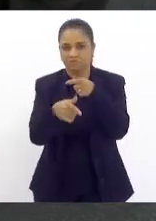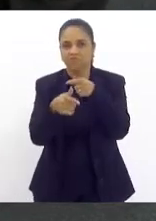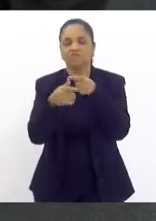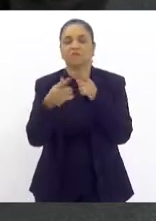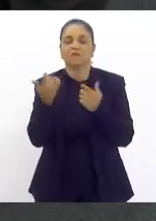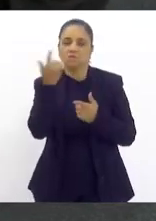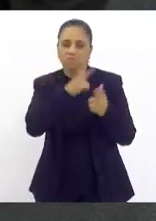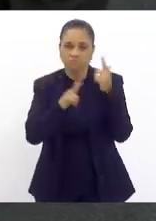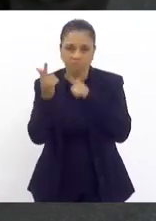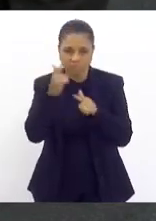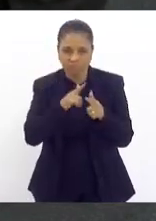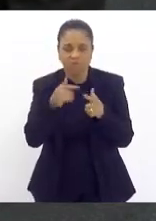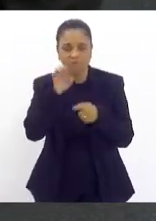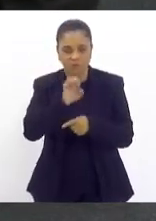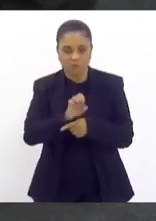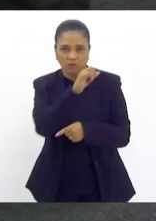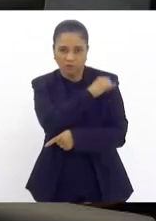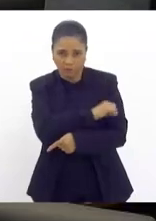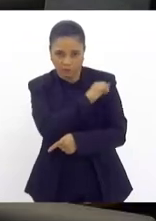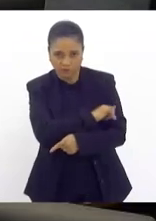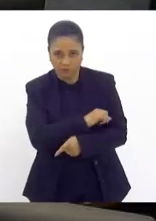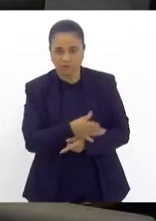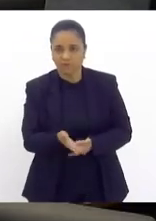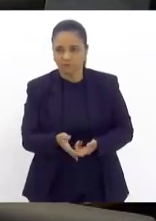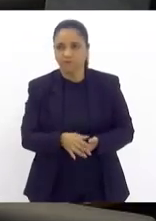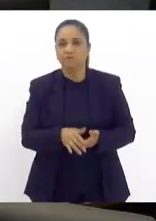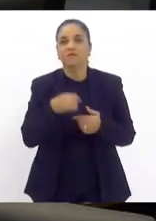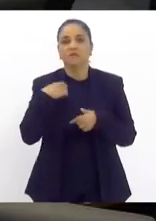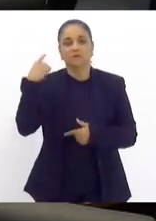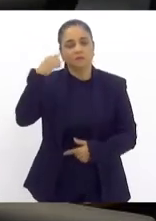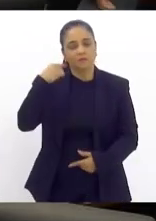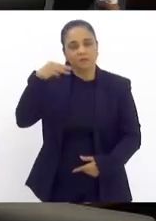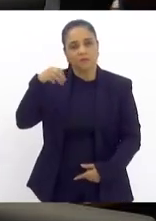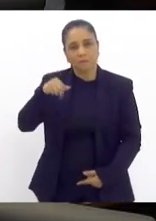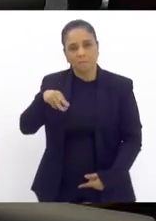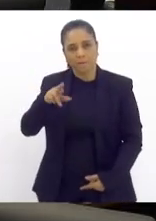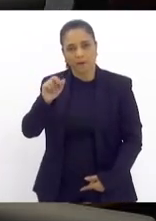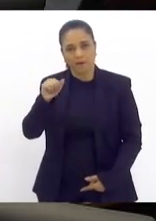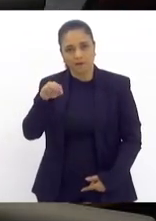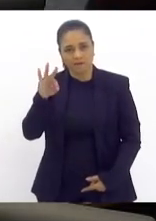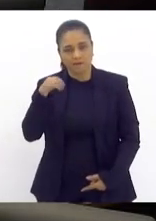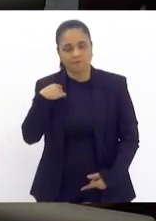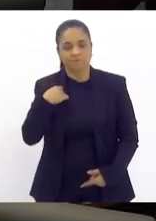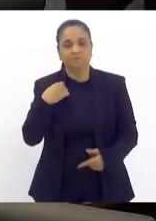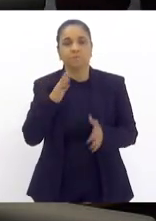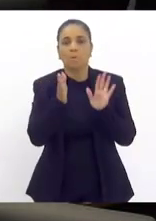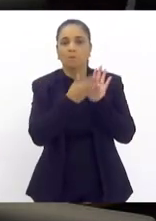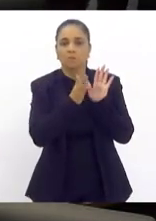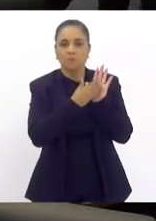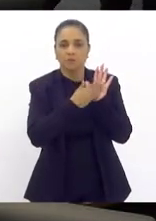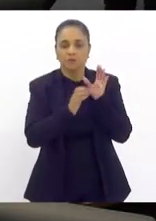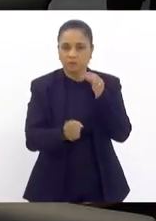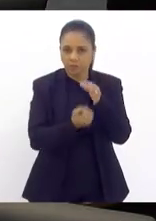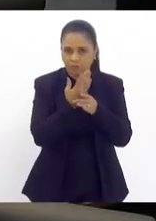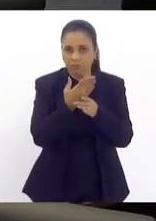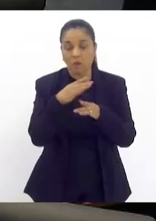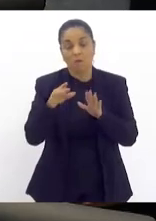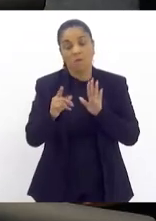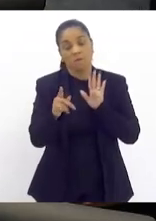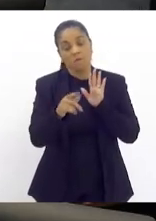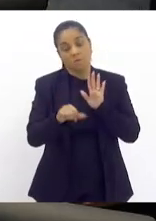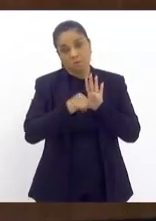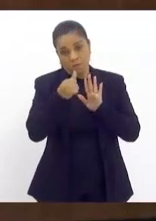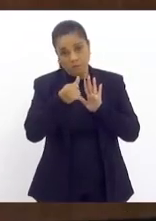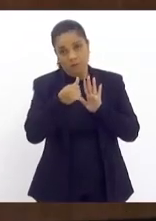sustentáveis para o nosso Estado. Obrigada, presidenta. Obrigada. Deputada Marta Rocha, autora da proposta. Presidente, em primeiro lugar, acho